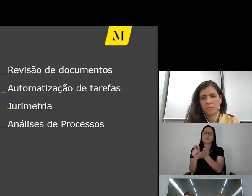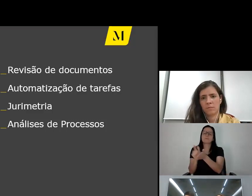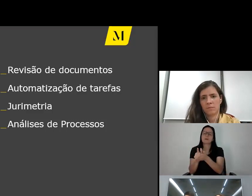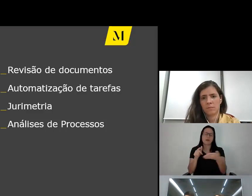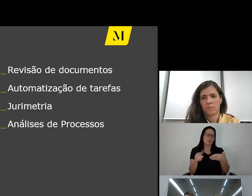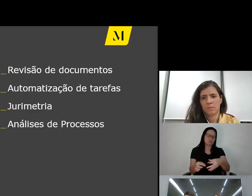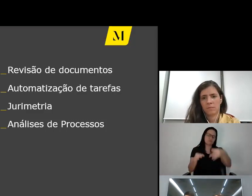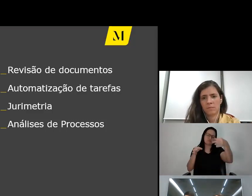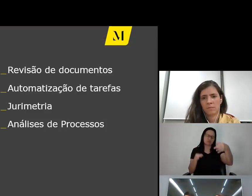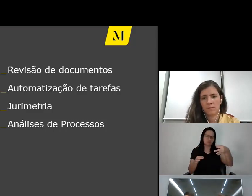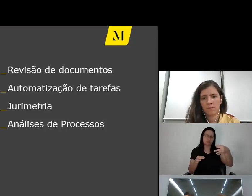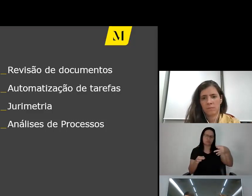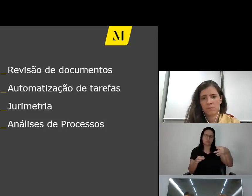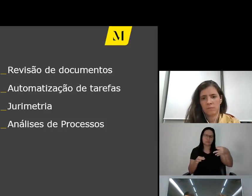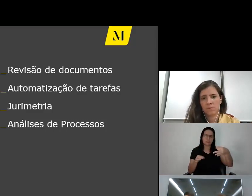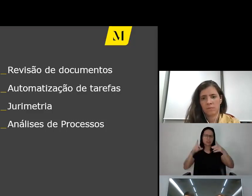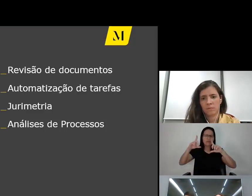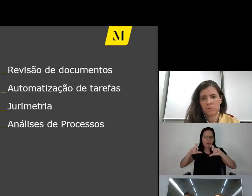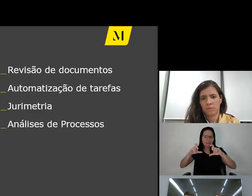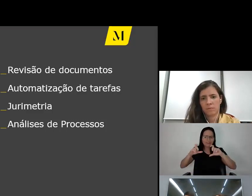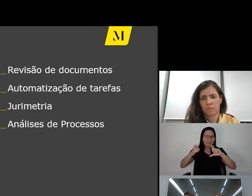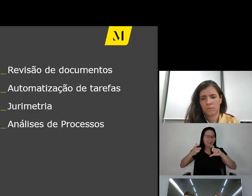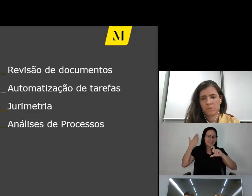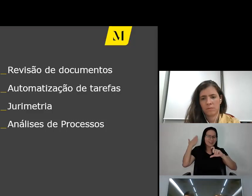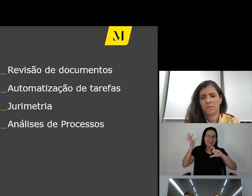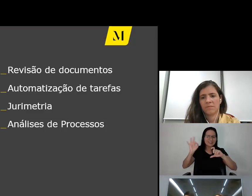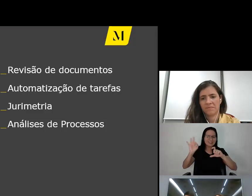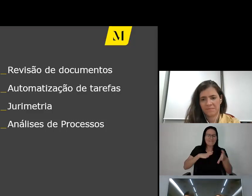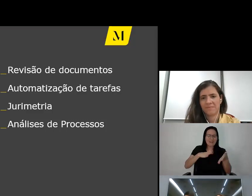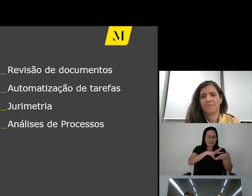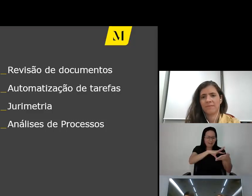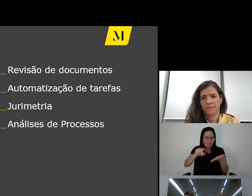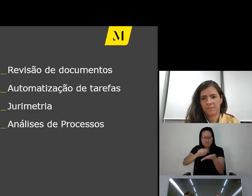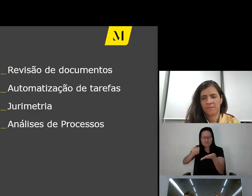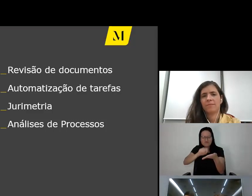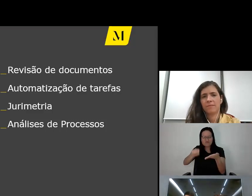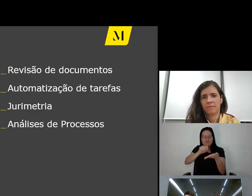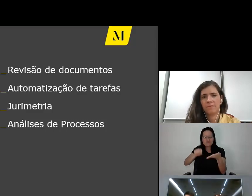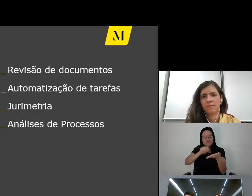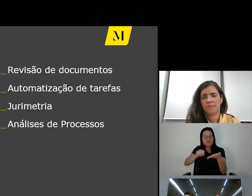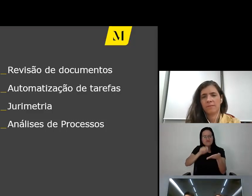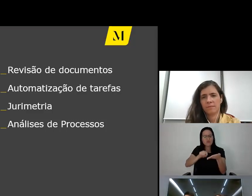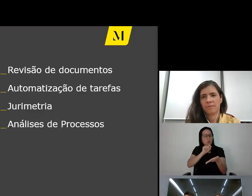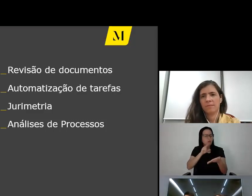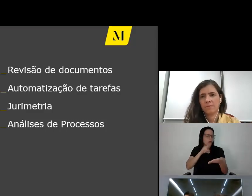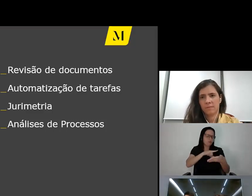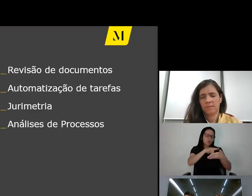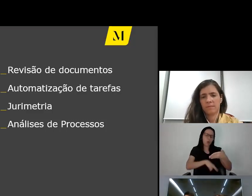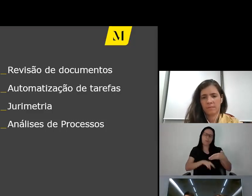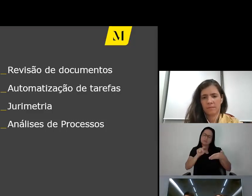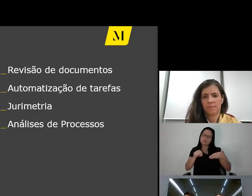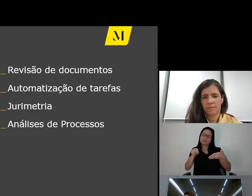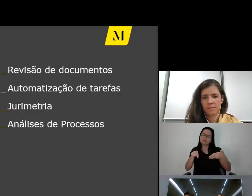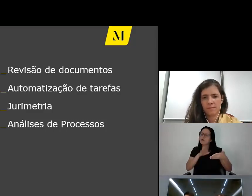estou pensando em tirar foto, mas antigamente, na verdade, era caneta e papel para entender o que tinha acontecido, para ir até o juiz e,